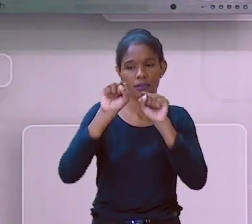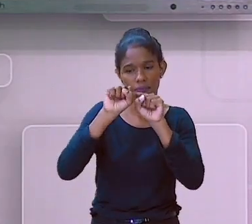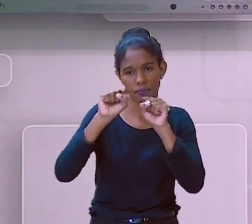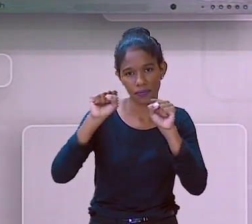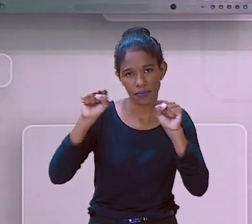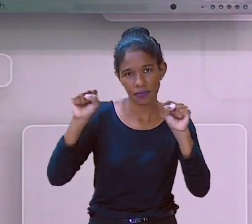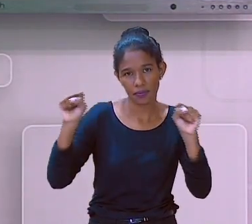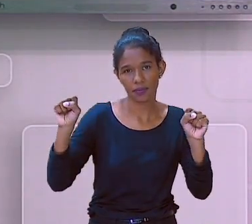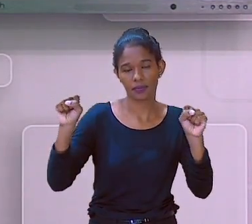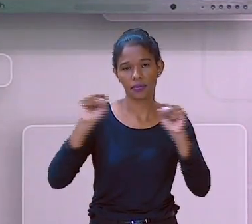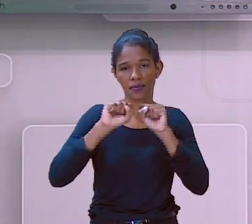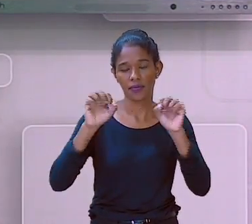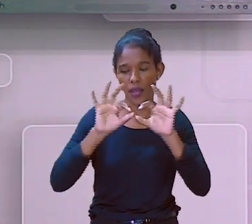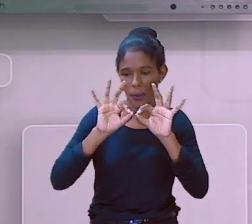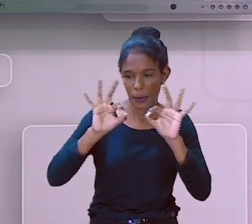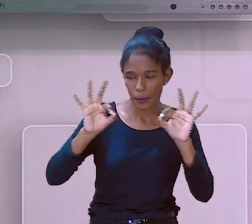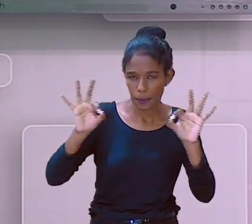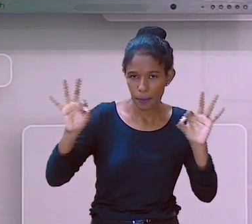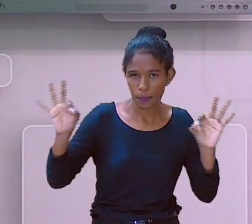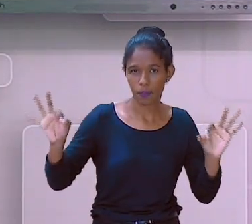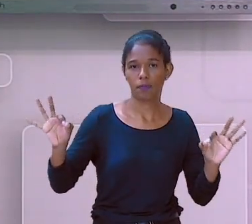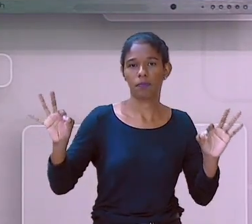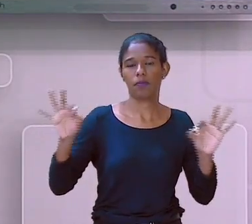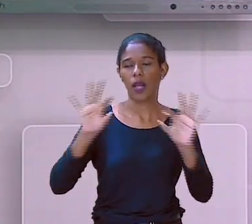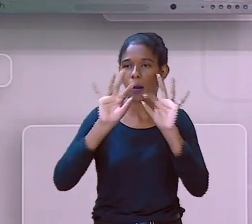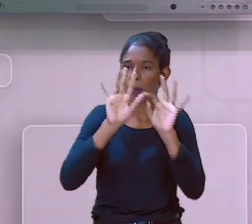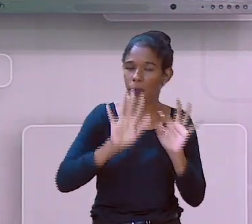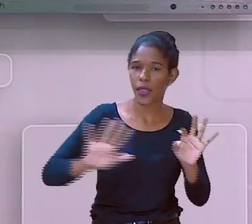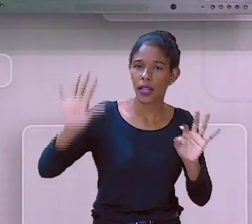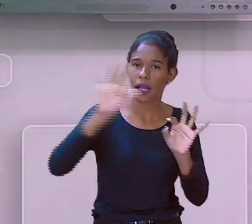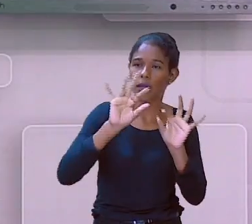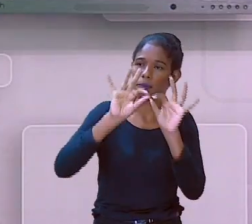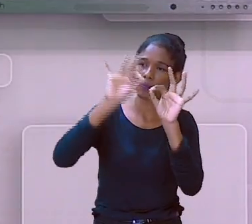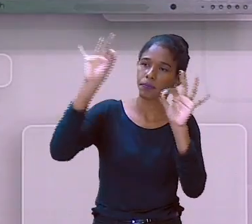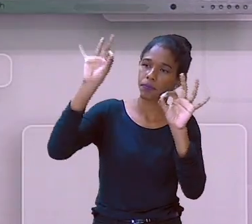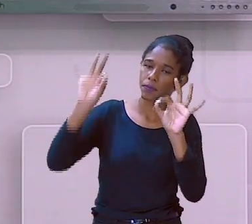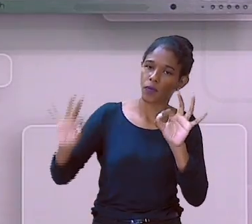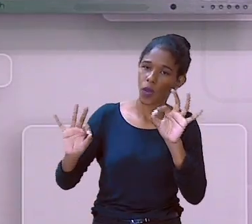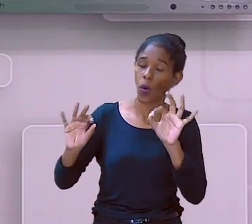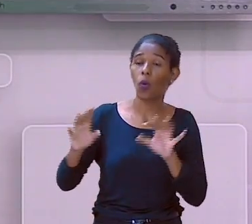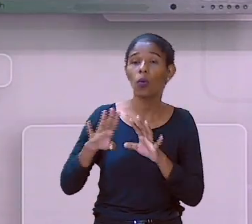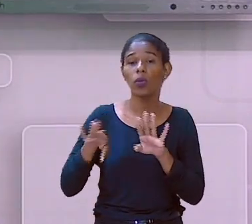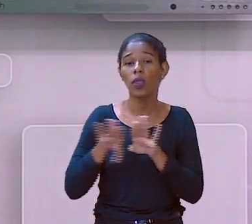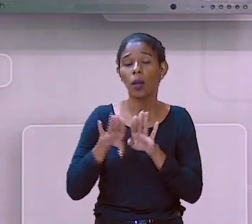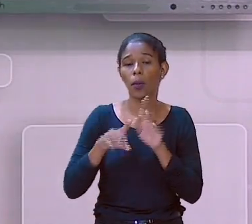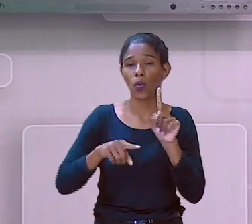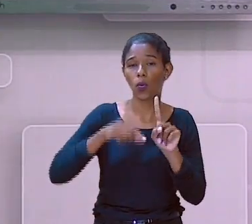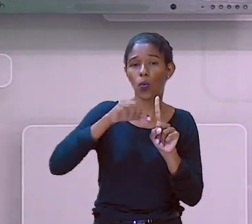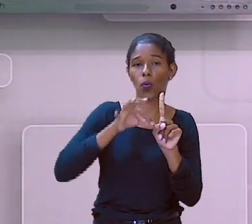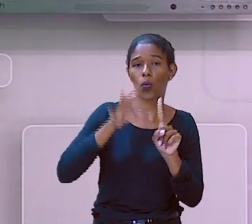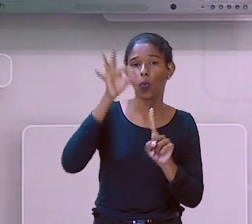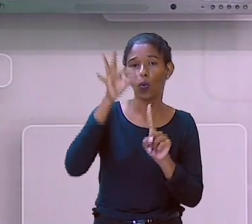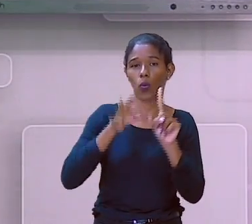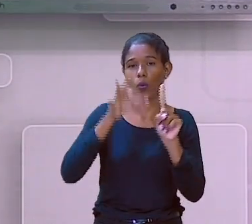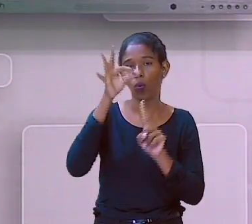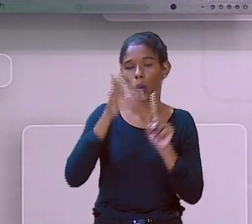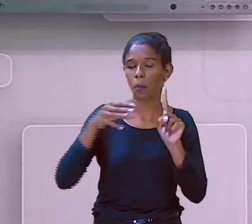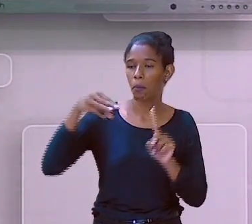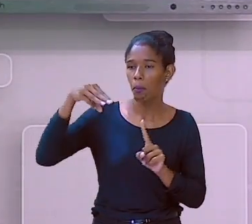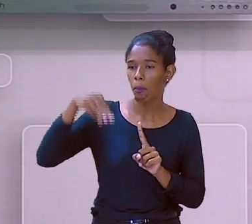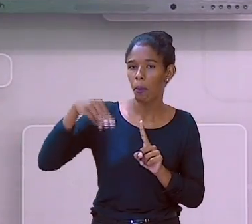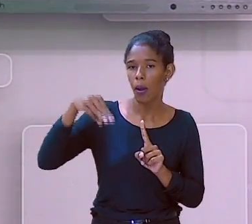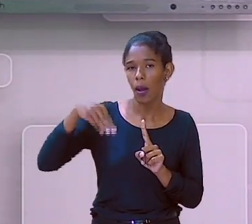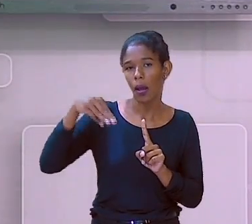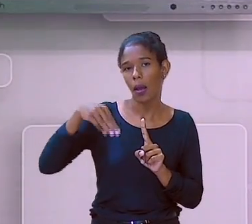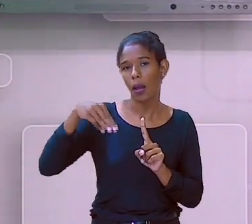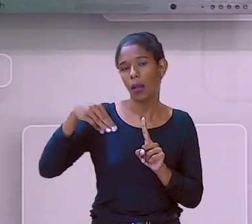medida de comprimento, ou medida de área, ou medida de volume. Metro, metro quadrado ou metro cúbico. Depende